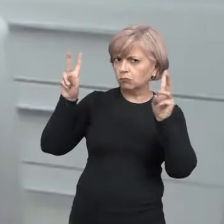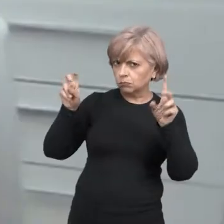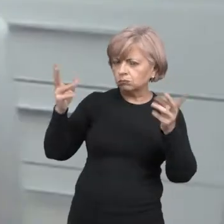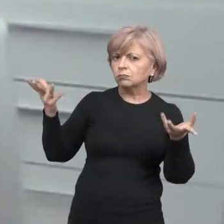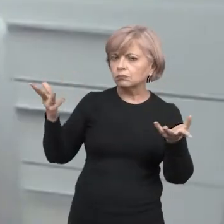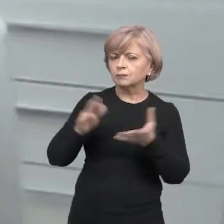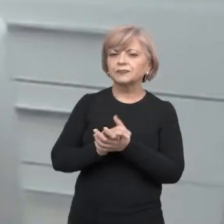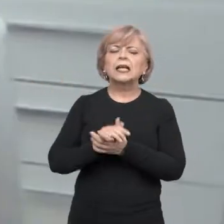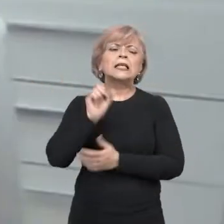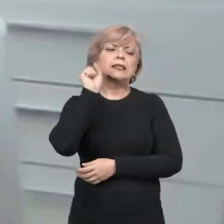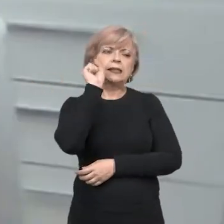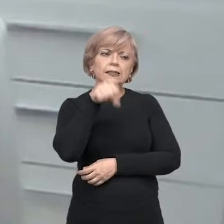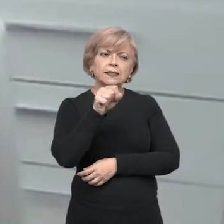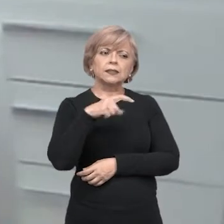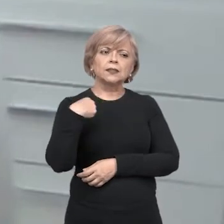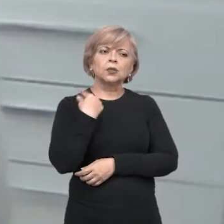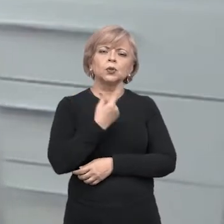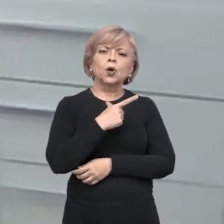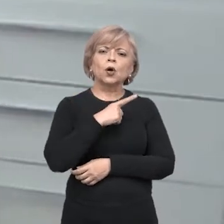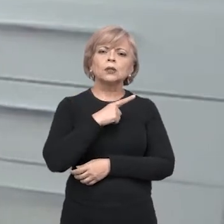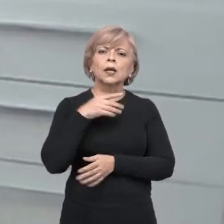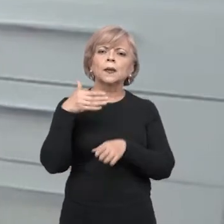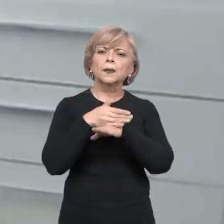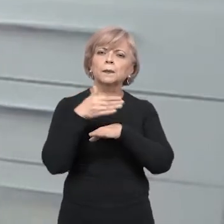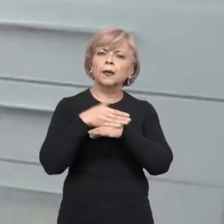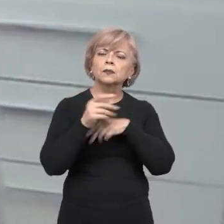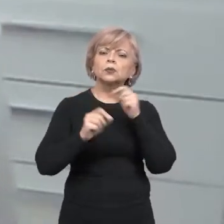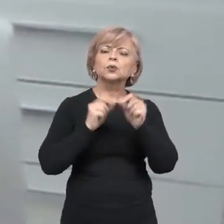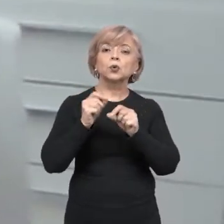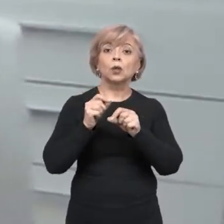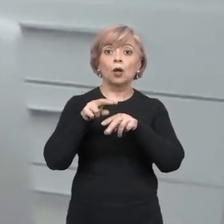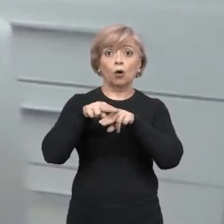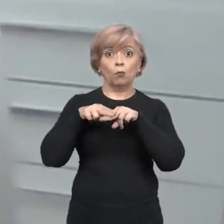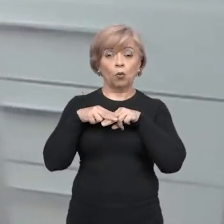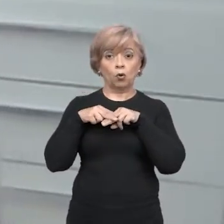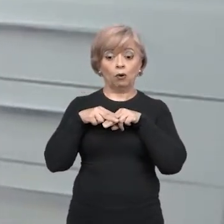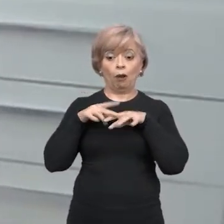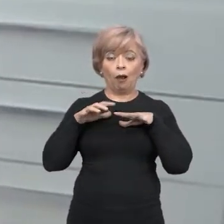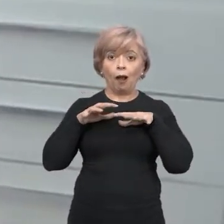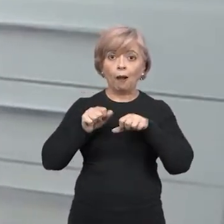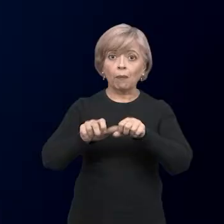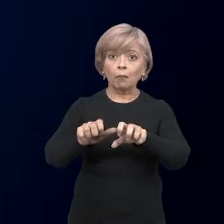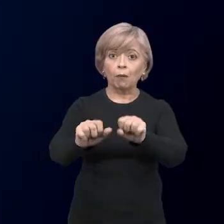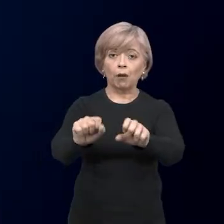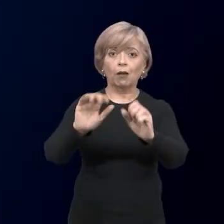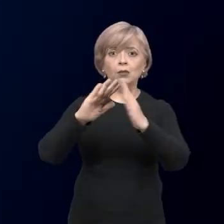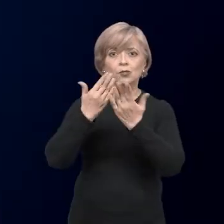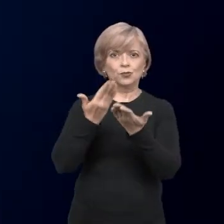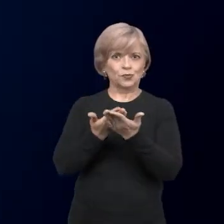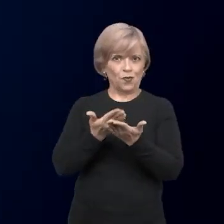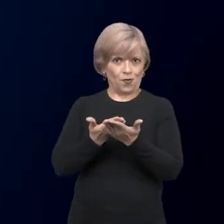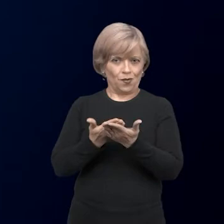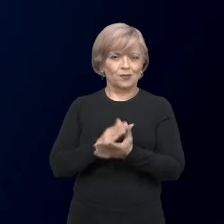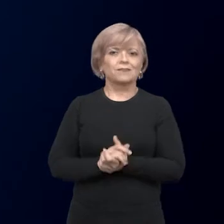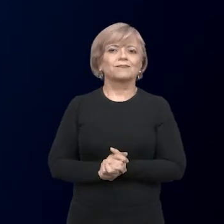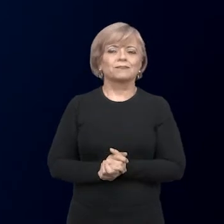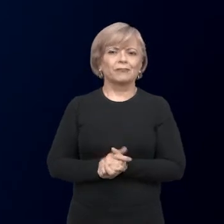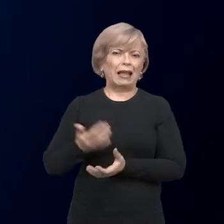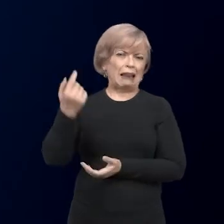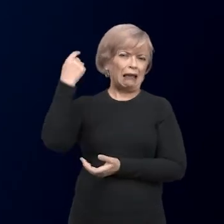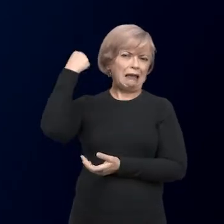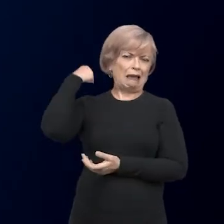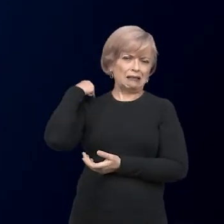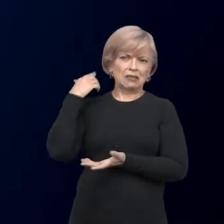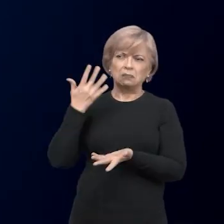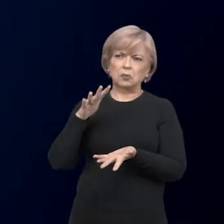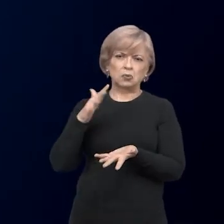caso Sim nós tivemos participação por ocasião da ocupação das escolas né da lá